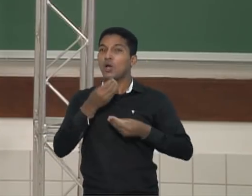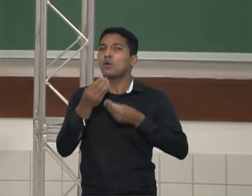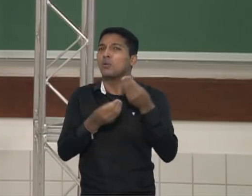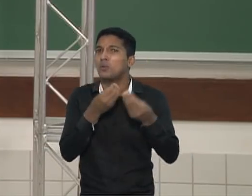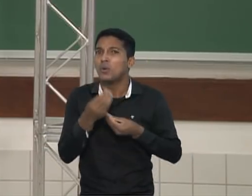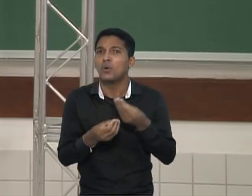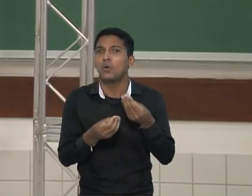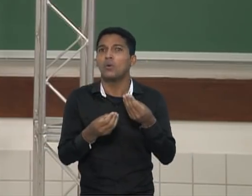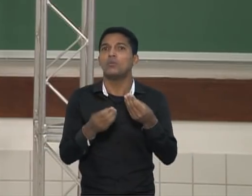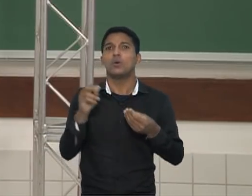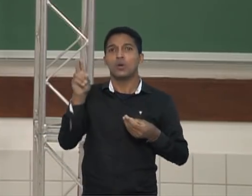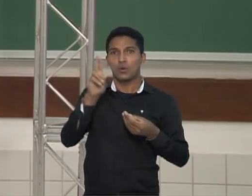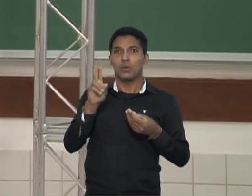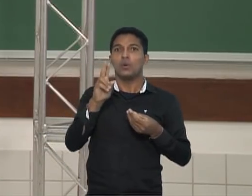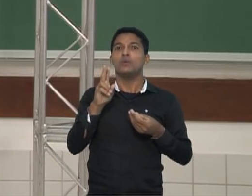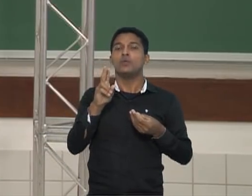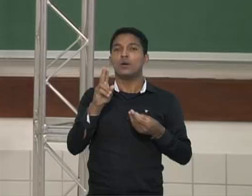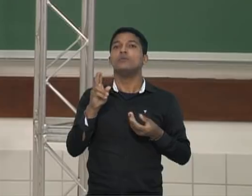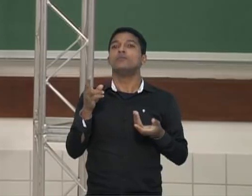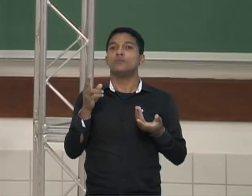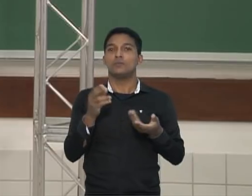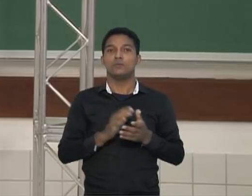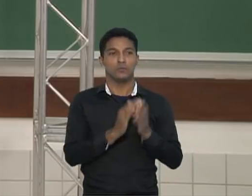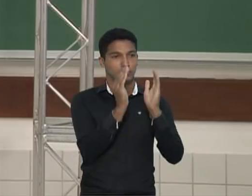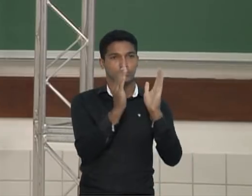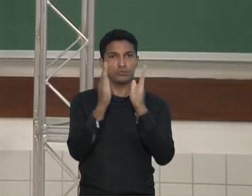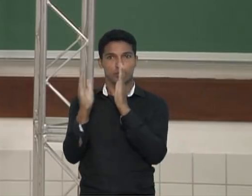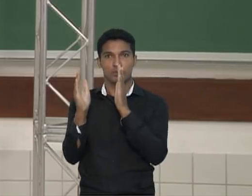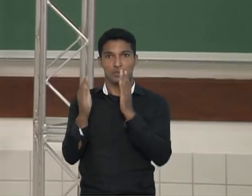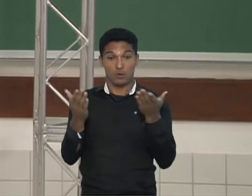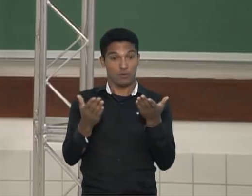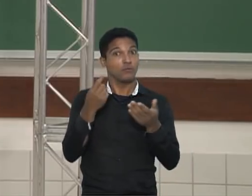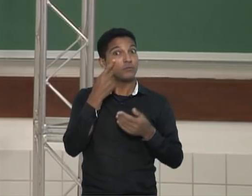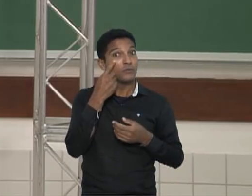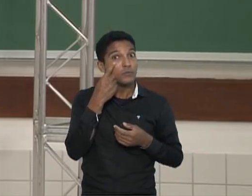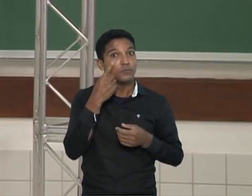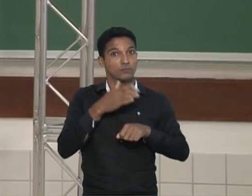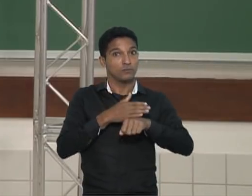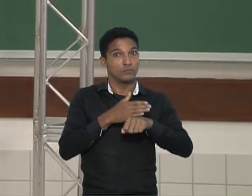pela propriedade, correto? Só praticando aqui. Vamos lá.